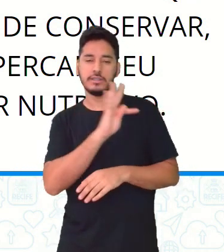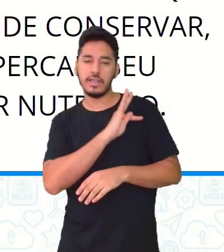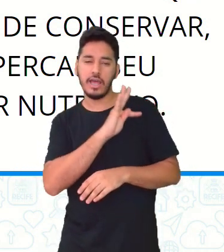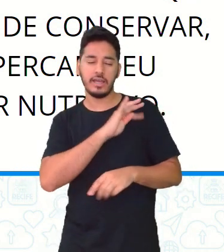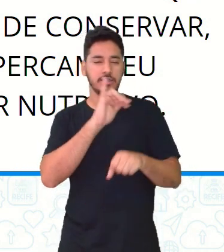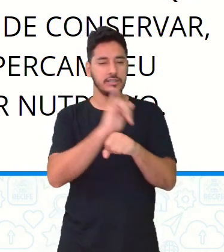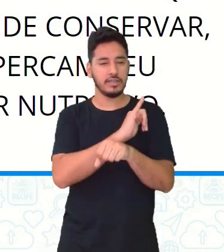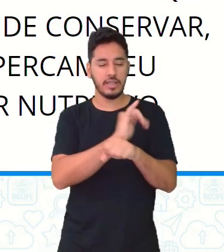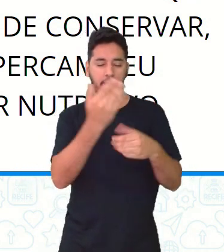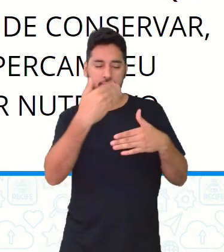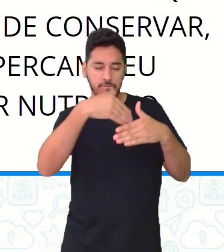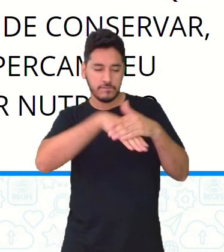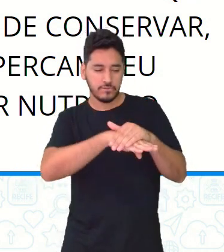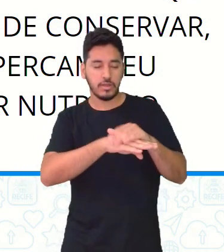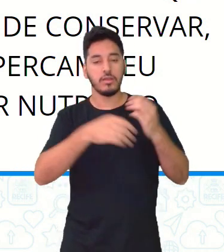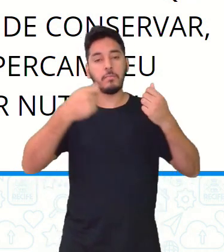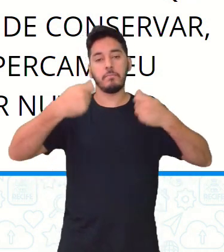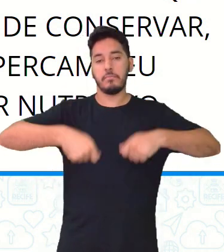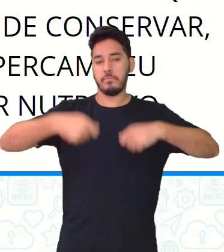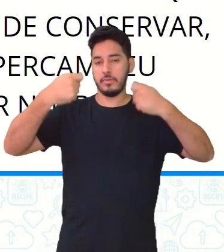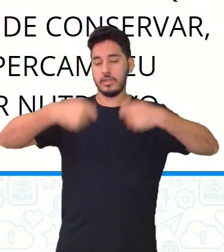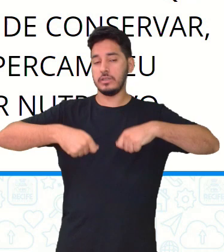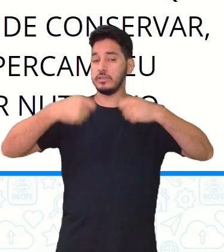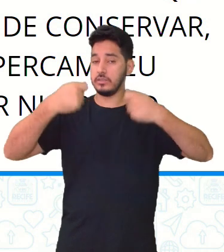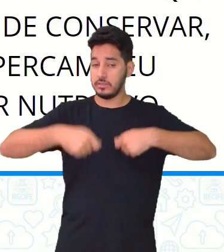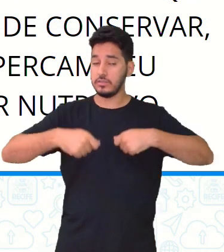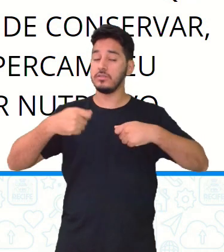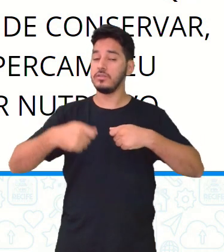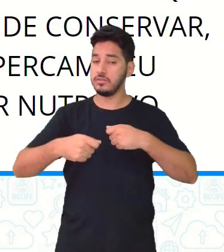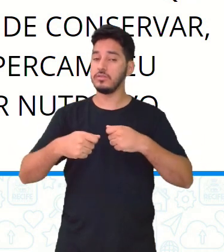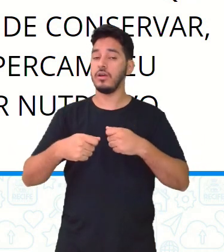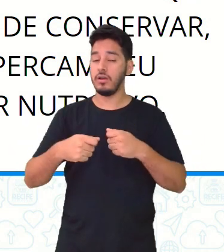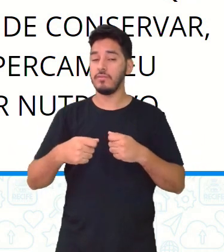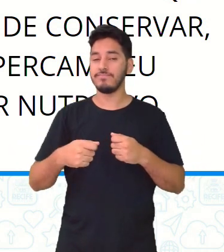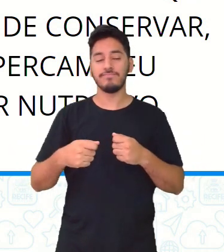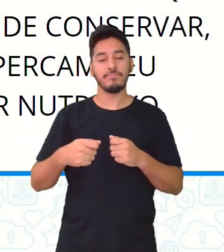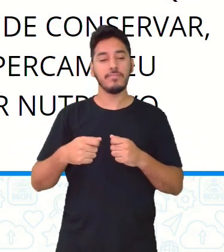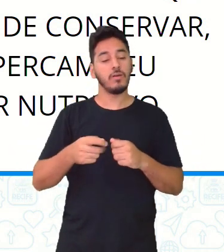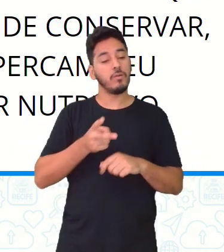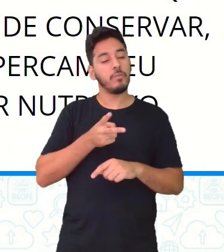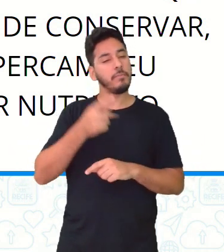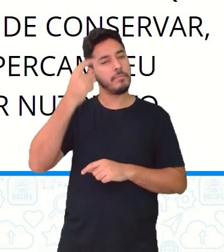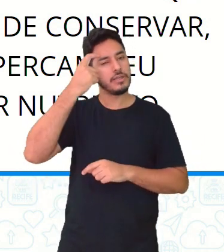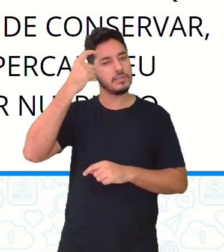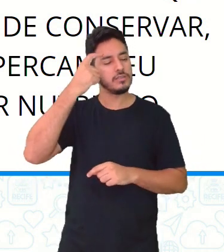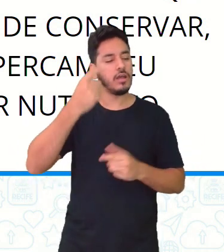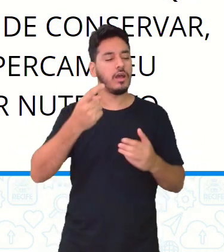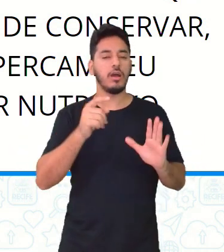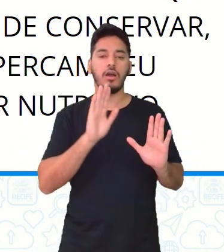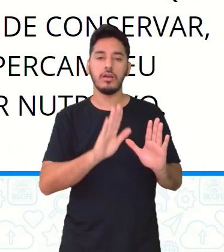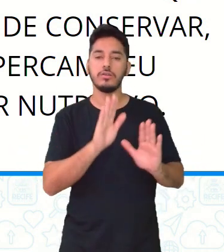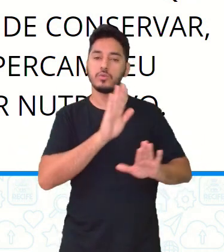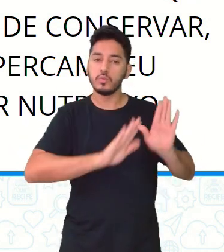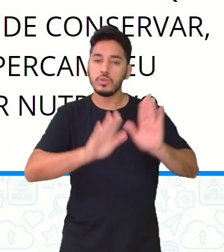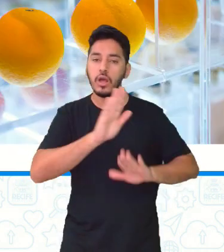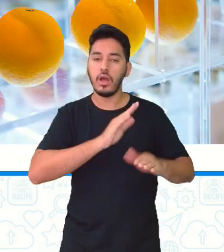do alimento, ela precisa primar por isso, ela precisa manter aí esse